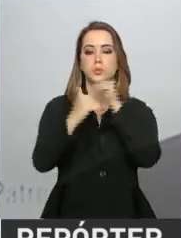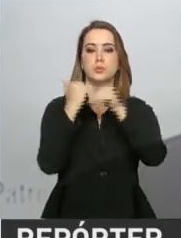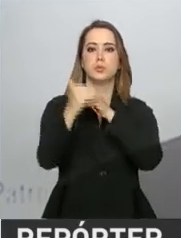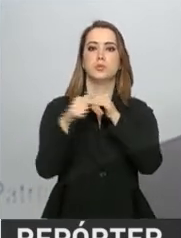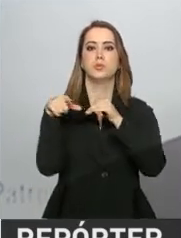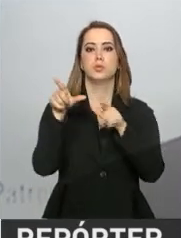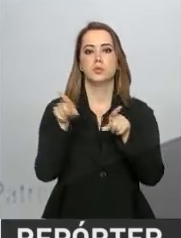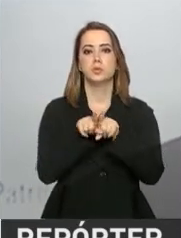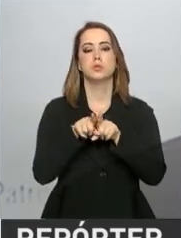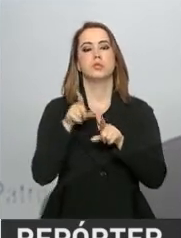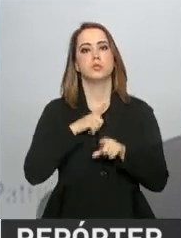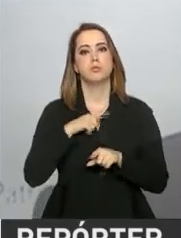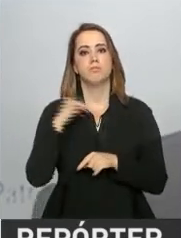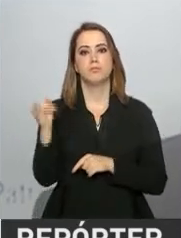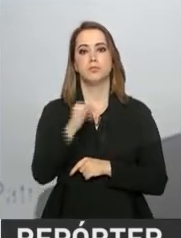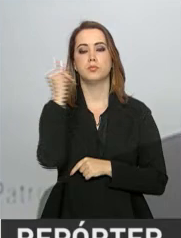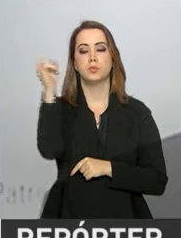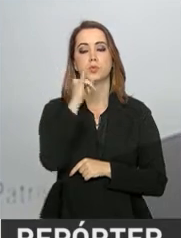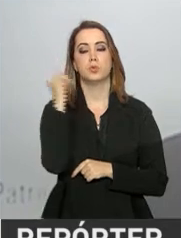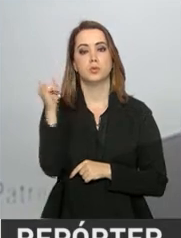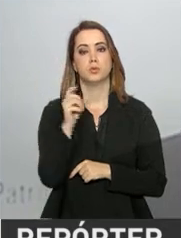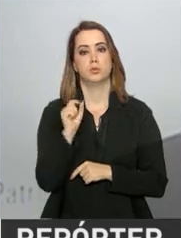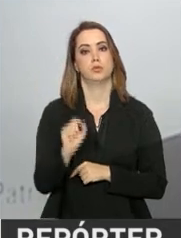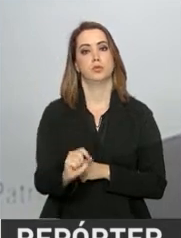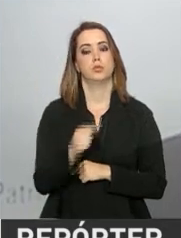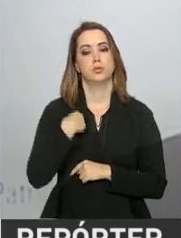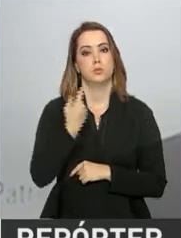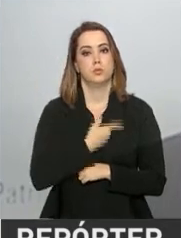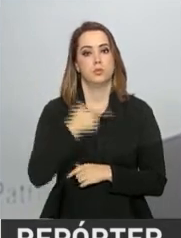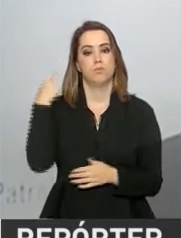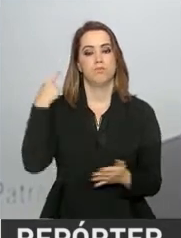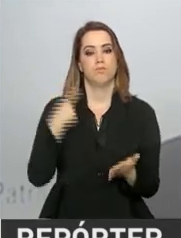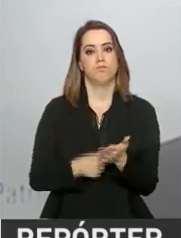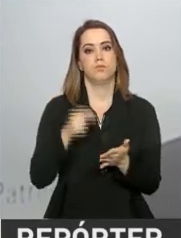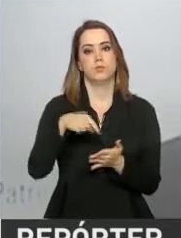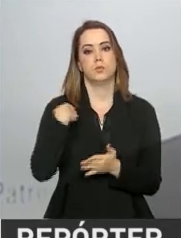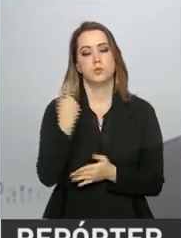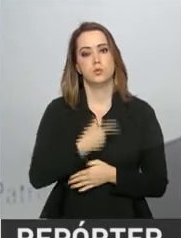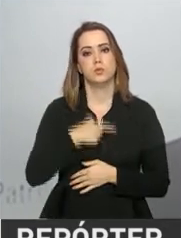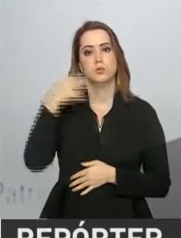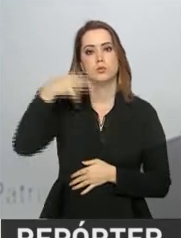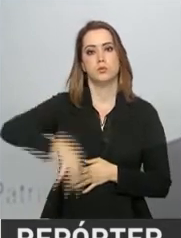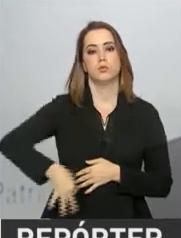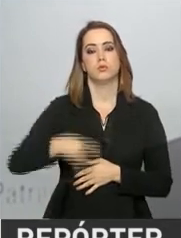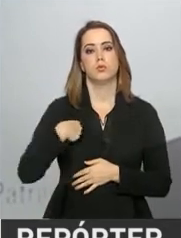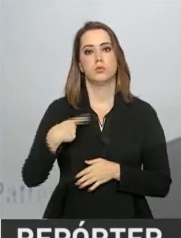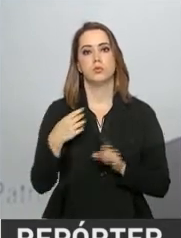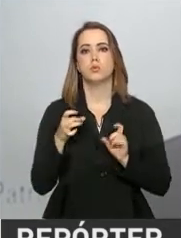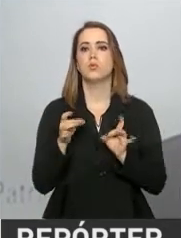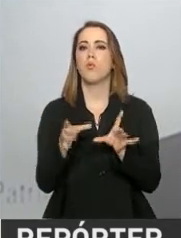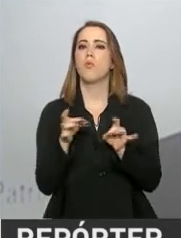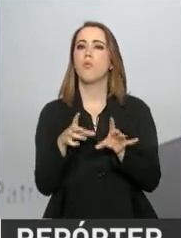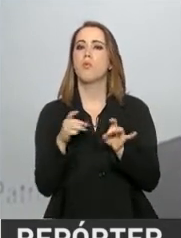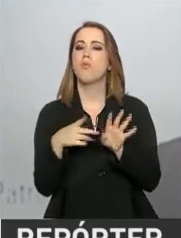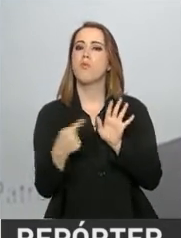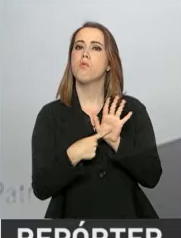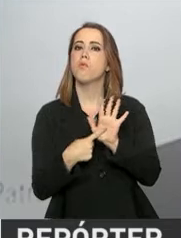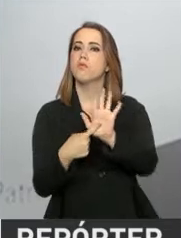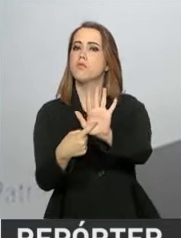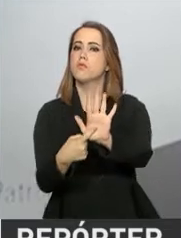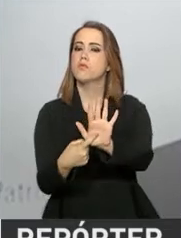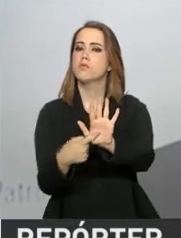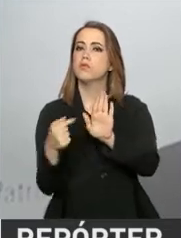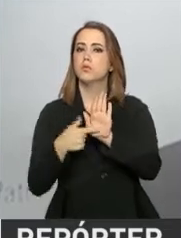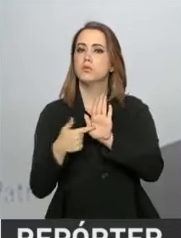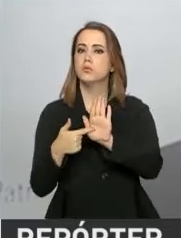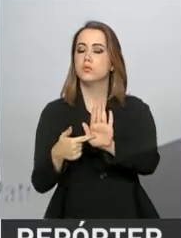uma pujança muito grande. Portanto, eu tenho certeza que nós vamos ter êxito e sucesso ao vender a imagem não só do Brasil, mas